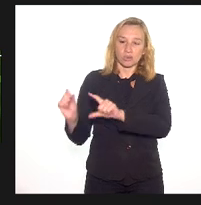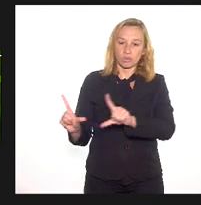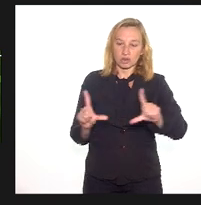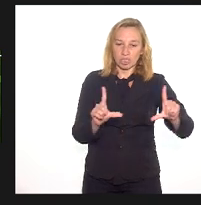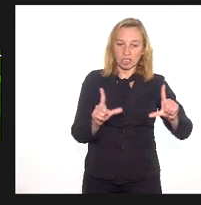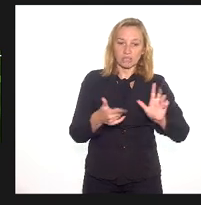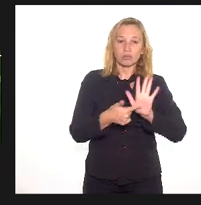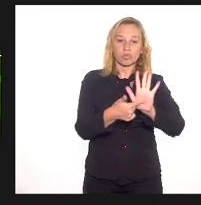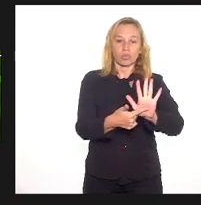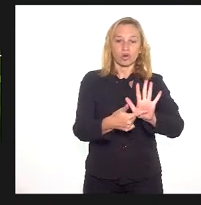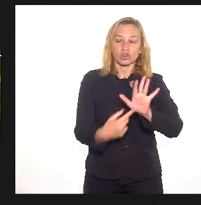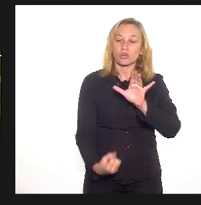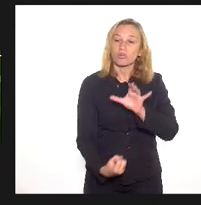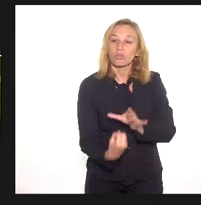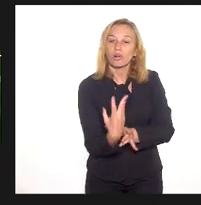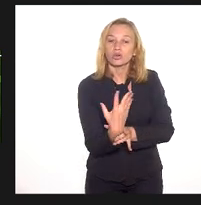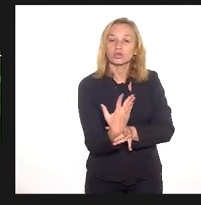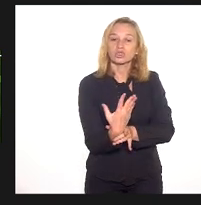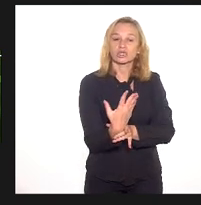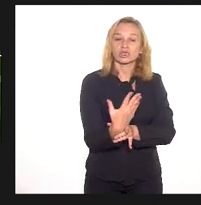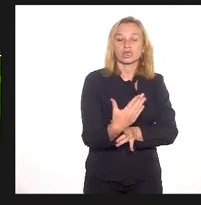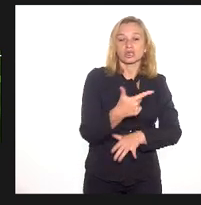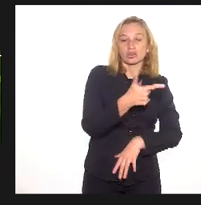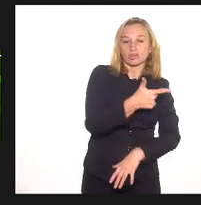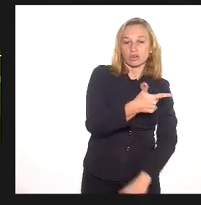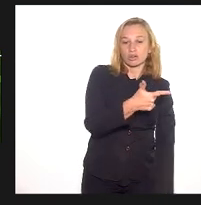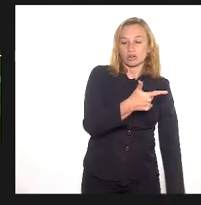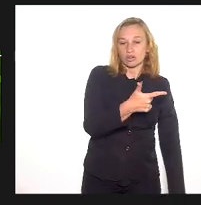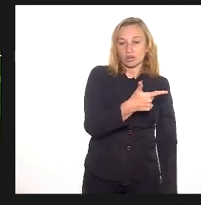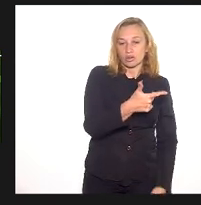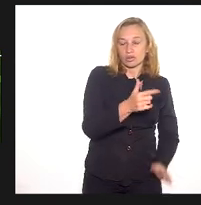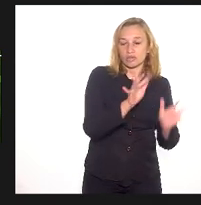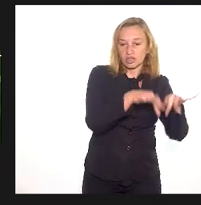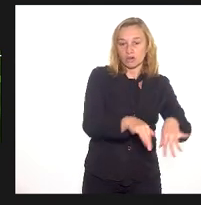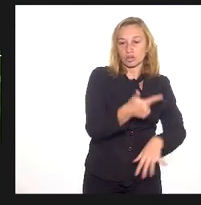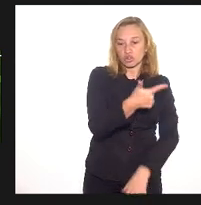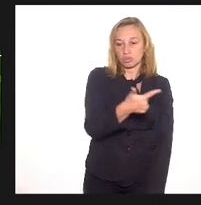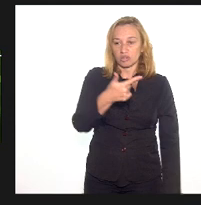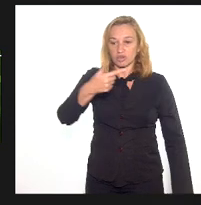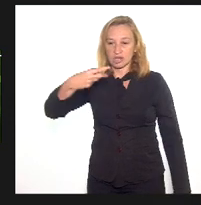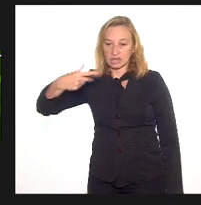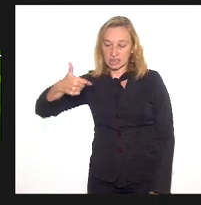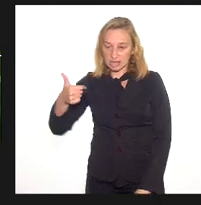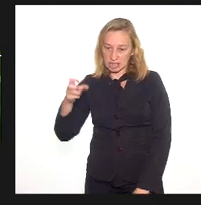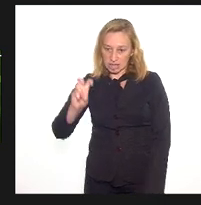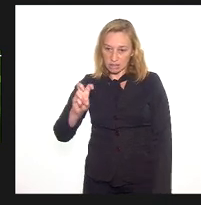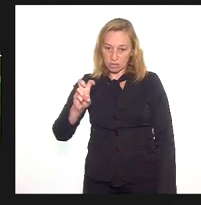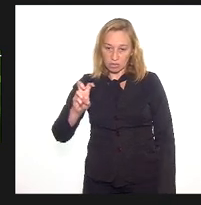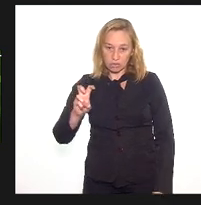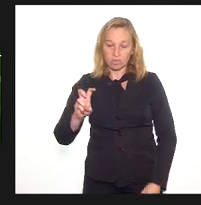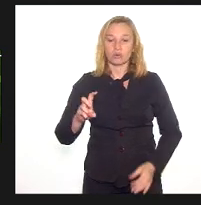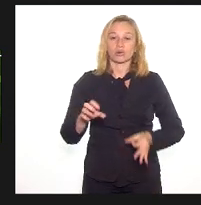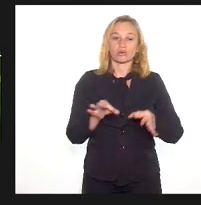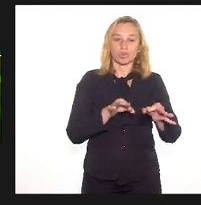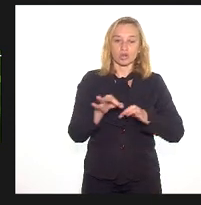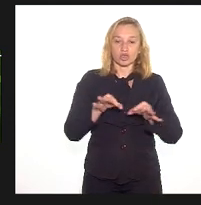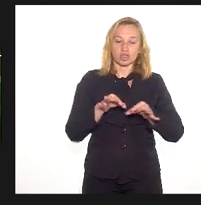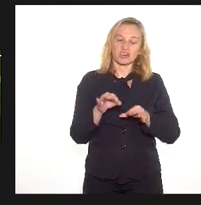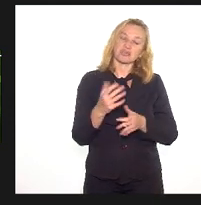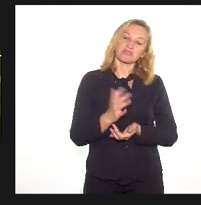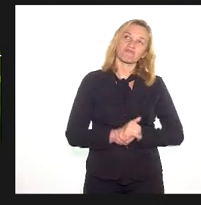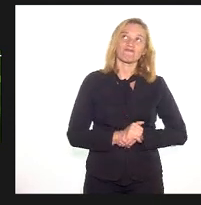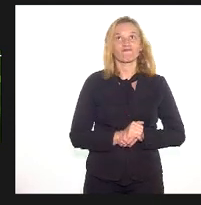mostra, produzindo ao final de 2025, sem estes projetos, algo em torno